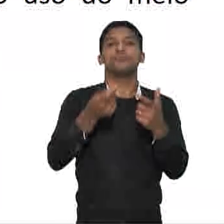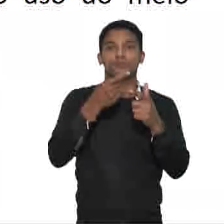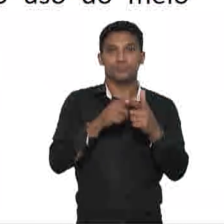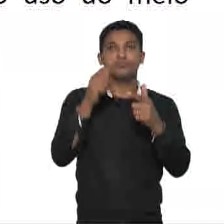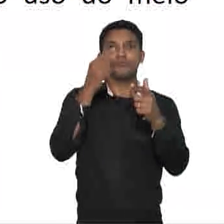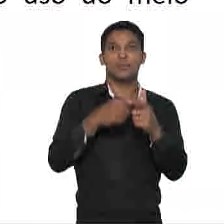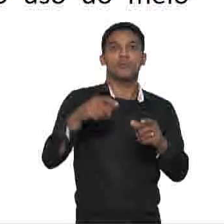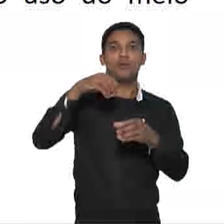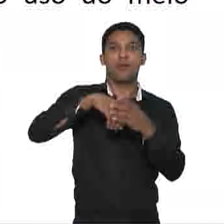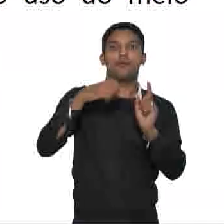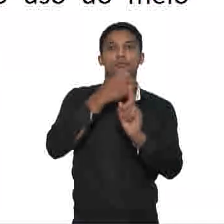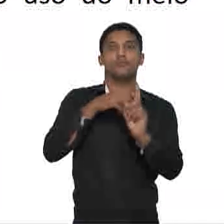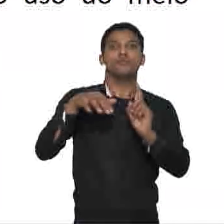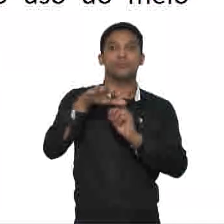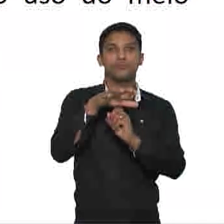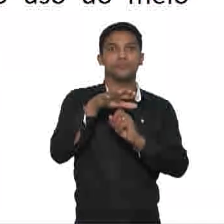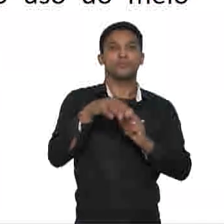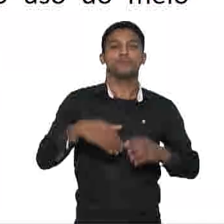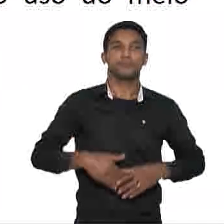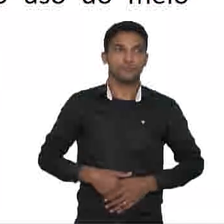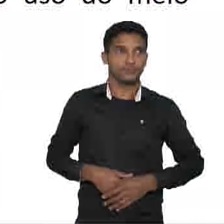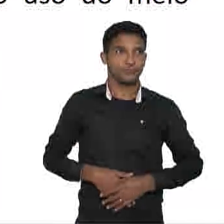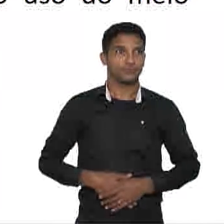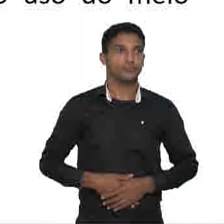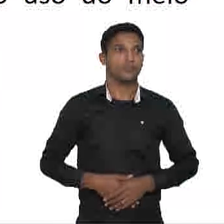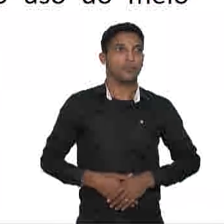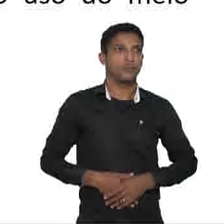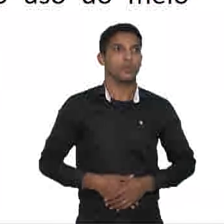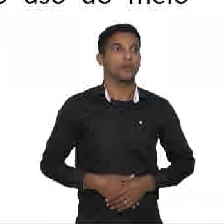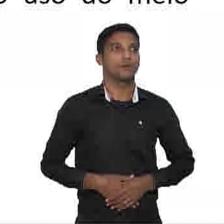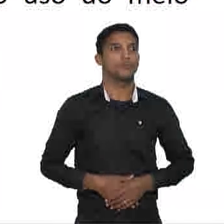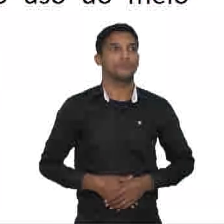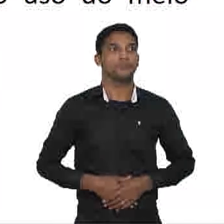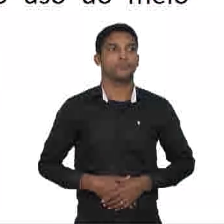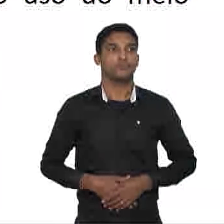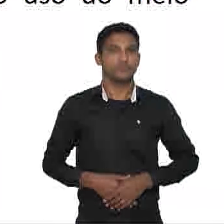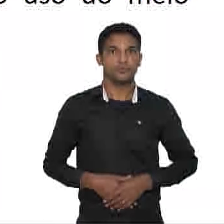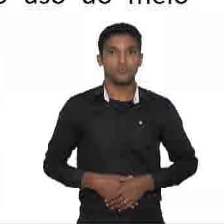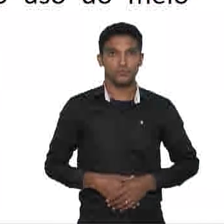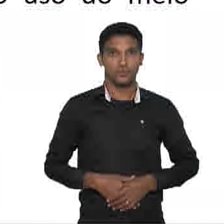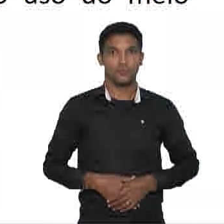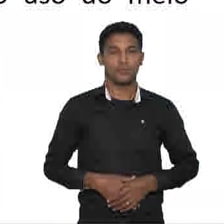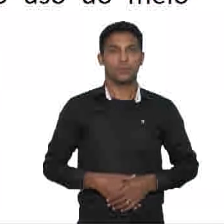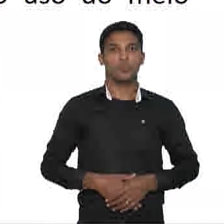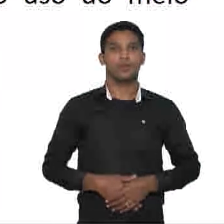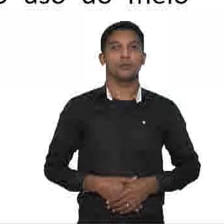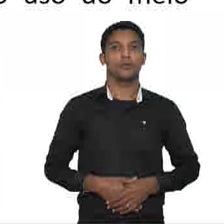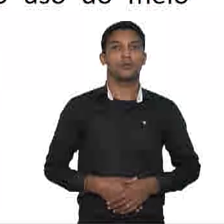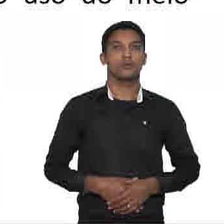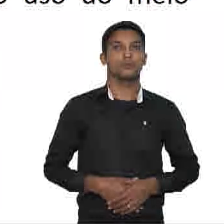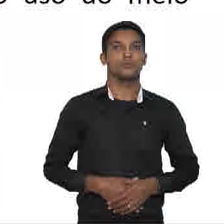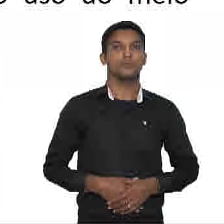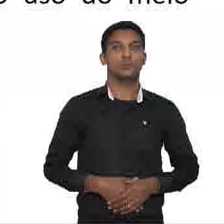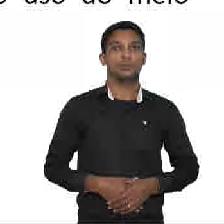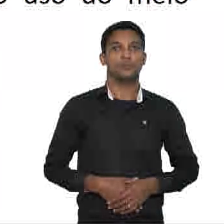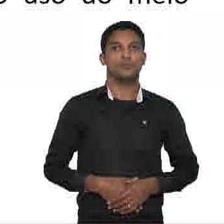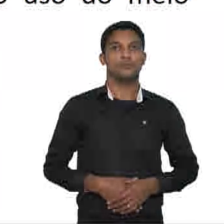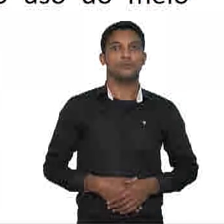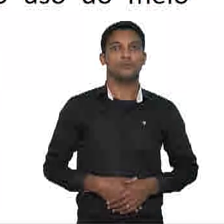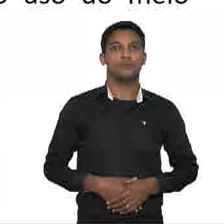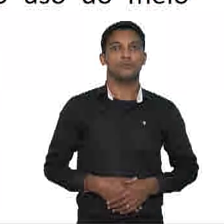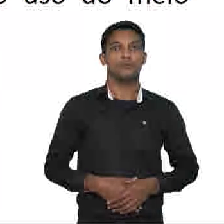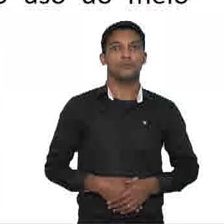Que as estruturas de poder não consideram as condições globais do meio ambiente, apenas os elementos